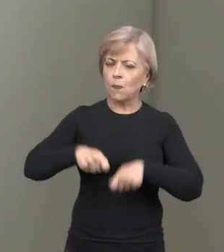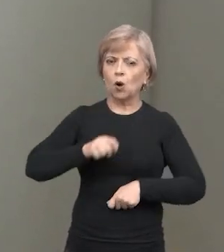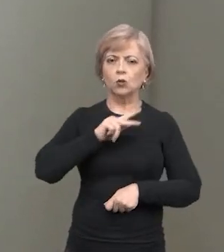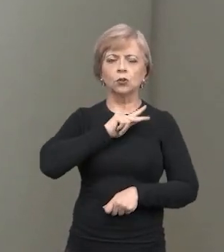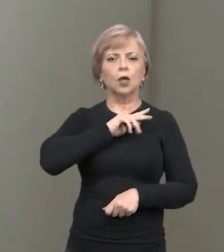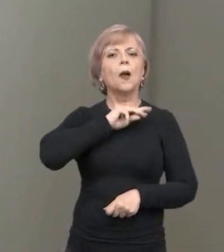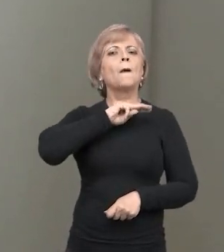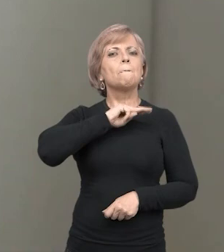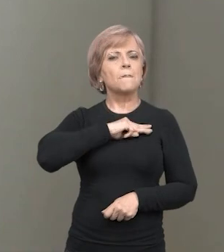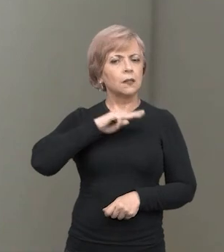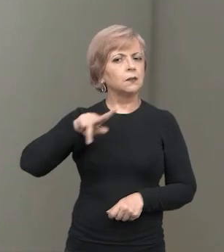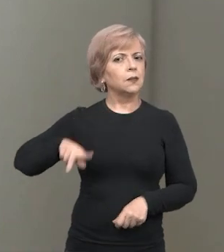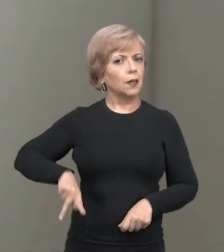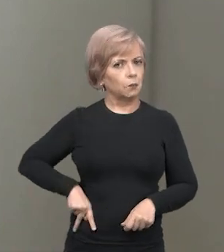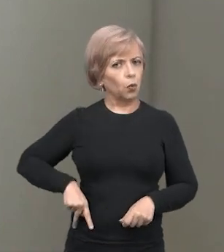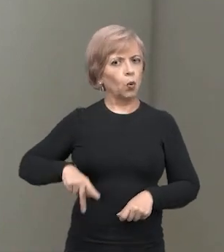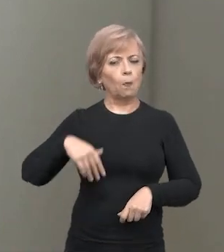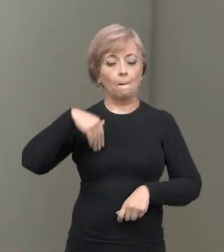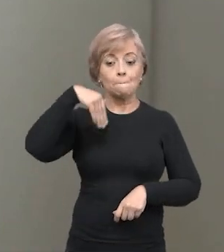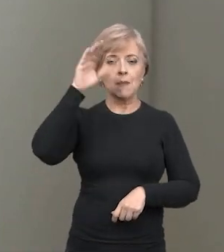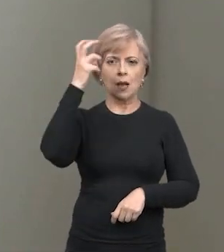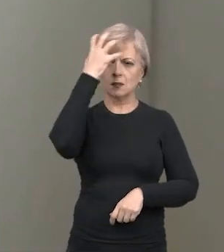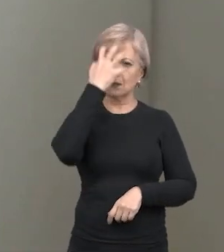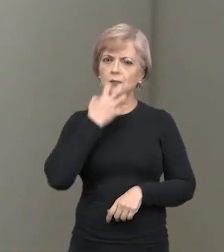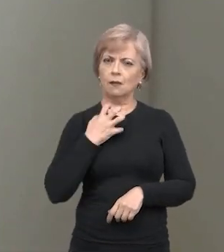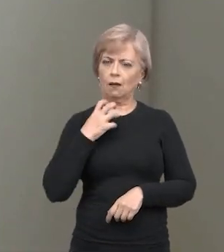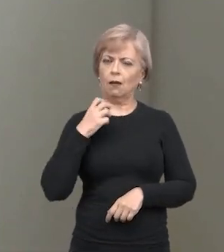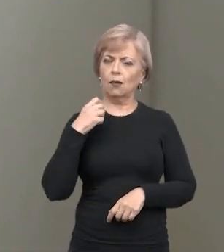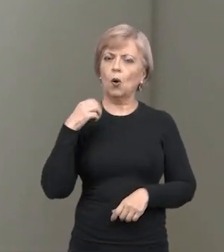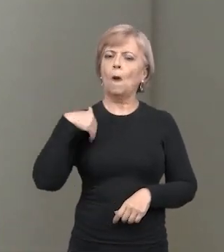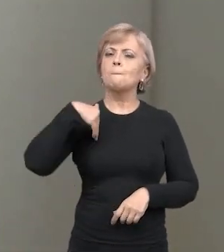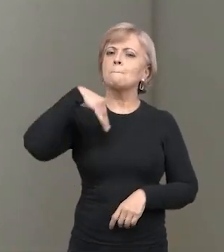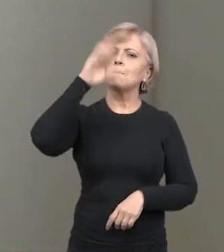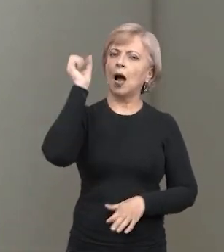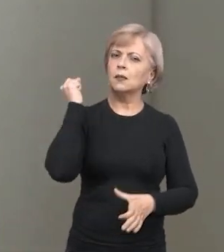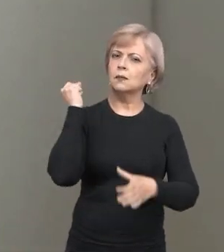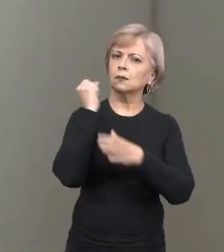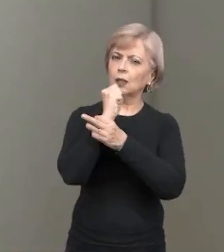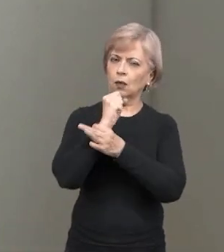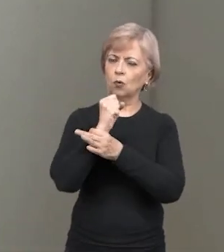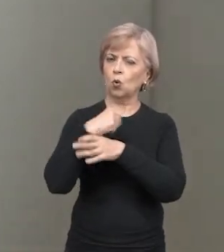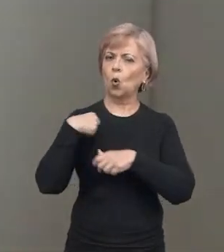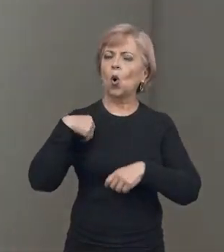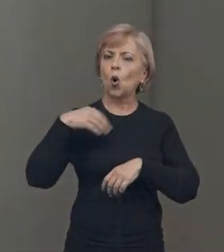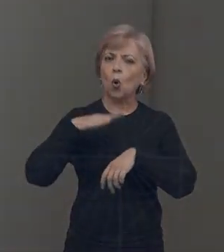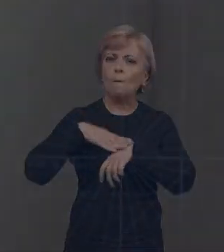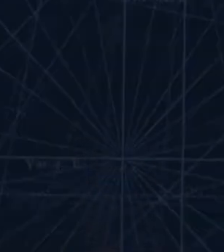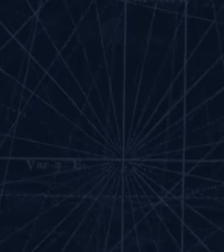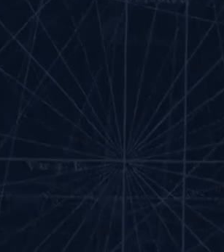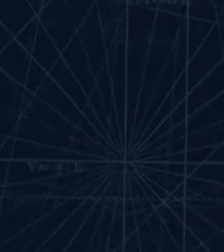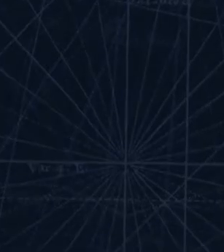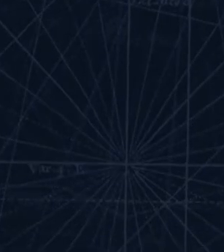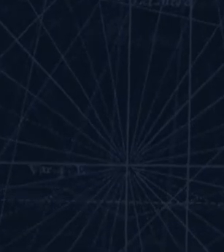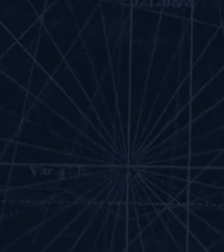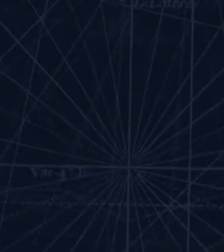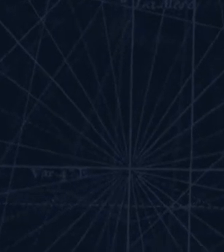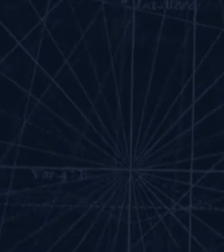Público mais célere e, muito possivelmente, mais propositivo, mais eficiente.